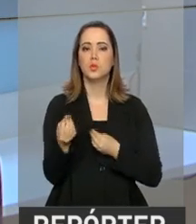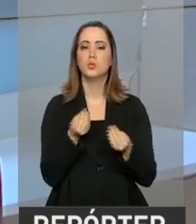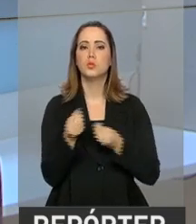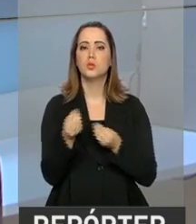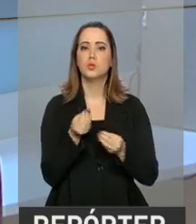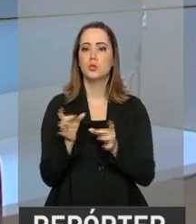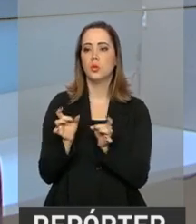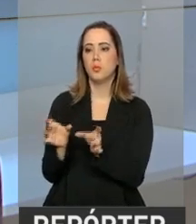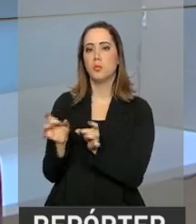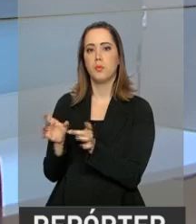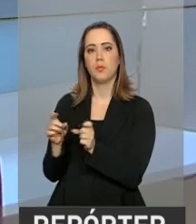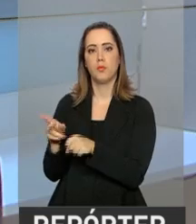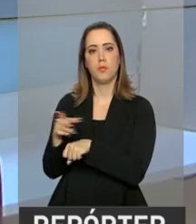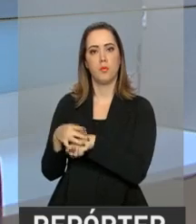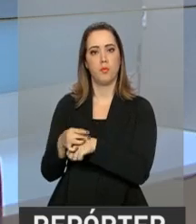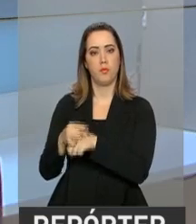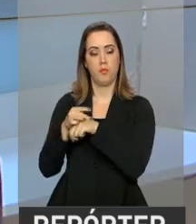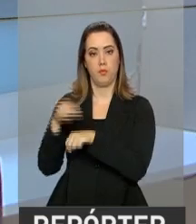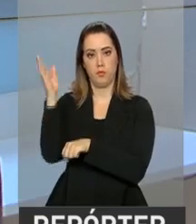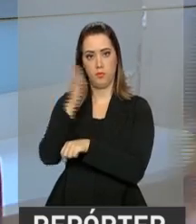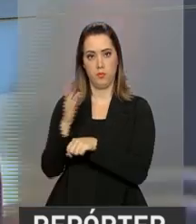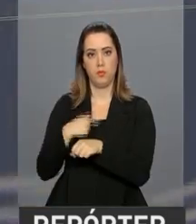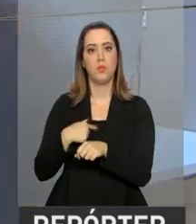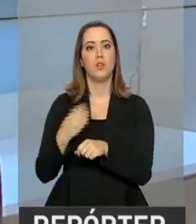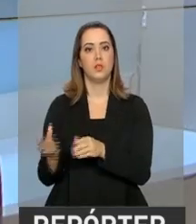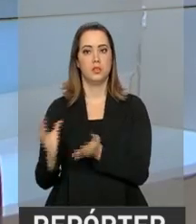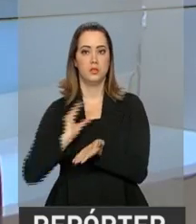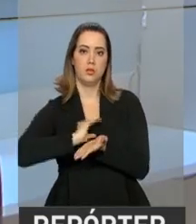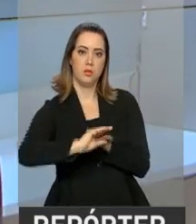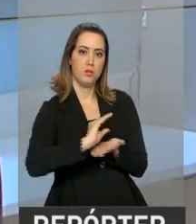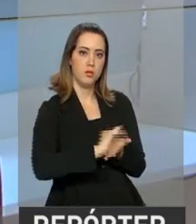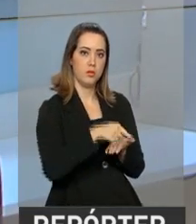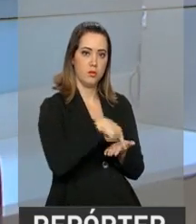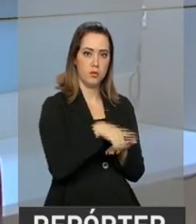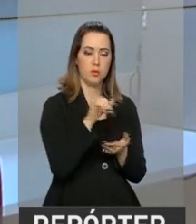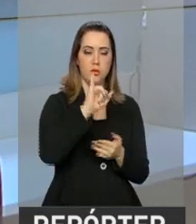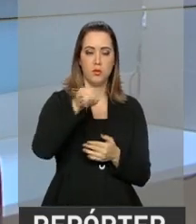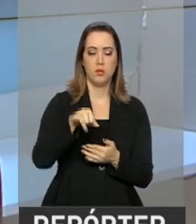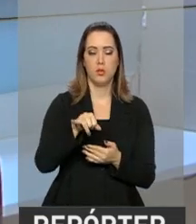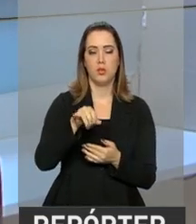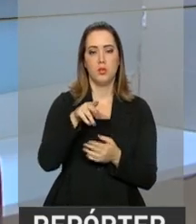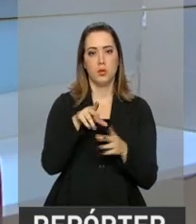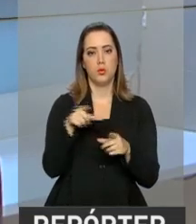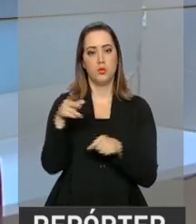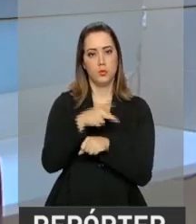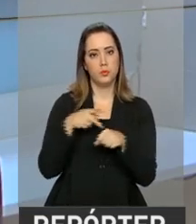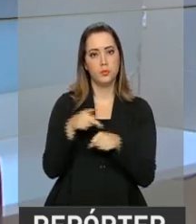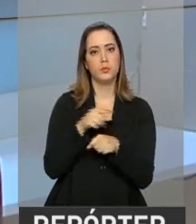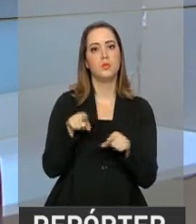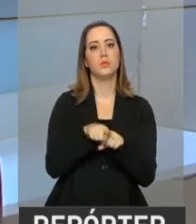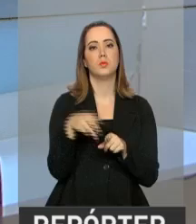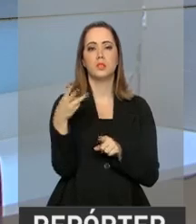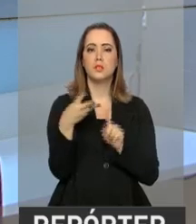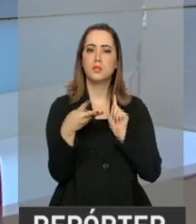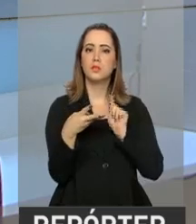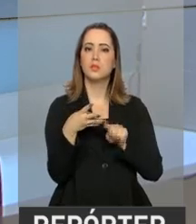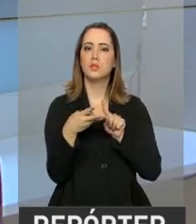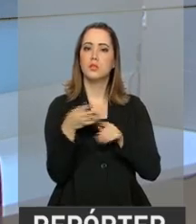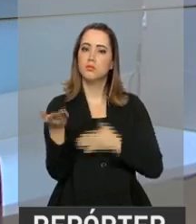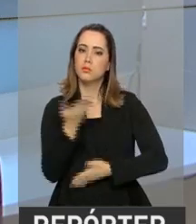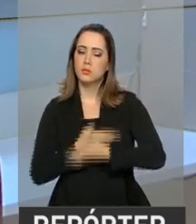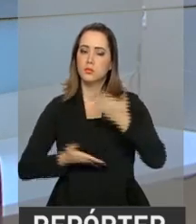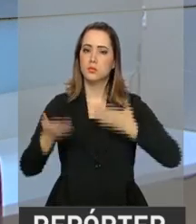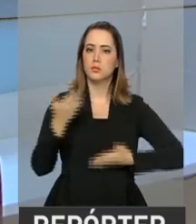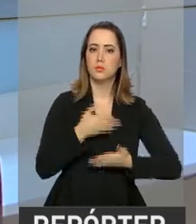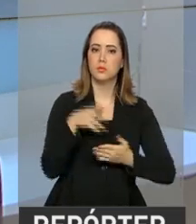exportação de carne brasileira investimentos japoneses em infraestrutura de transporte de carga e a terceira edição dos diálogos